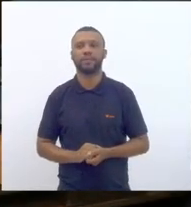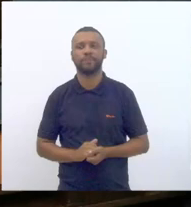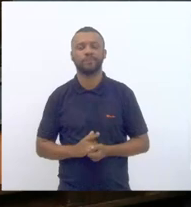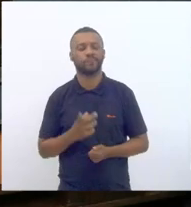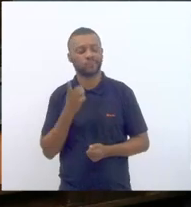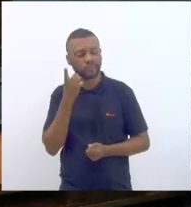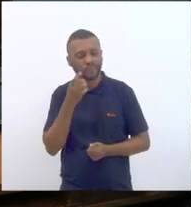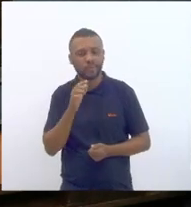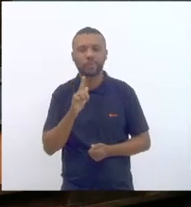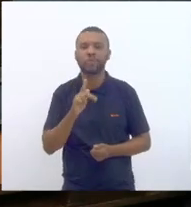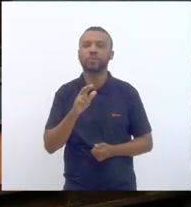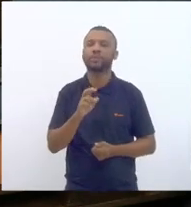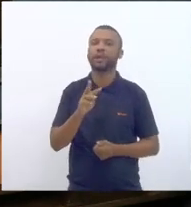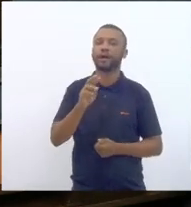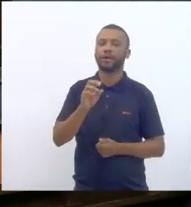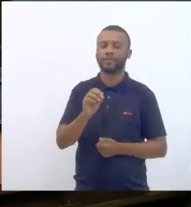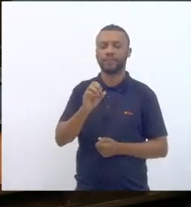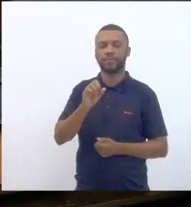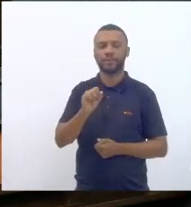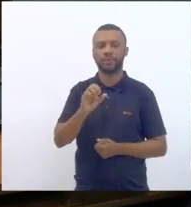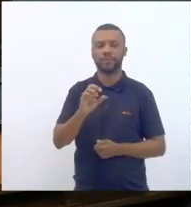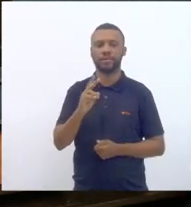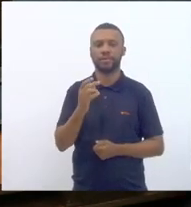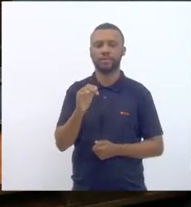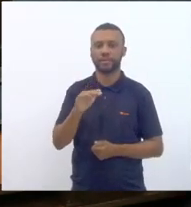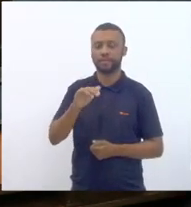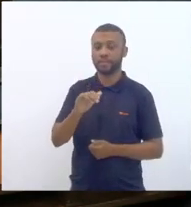Deputado Gustavo Schmidt.